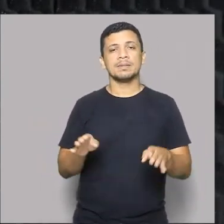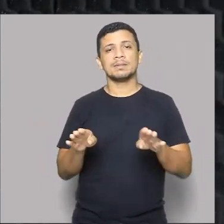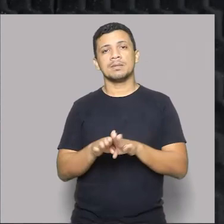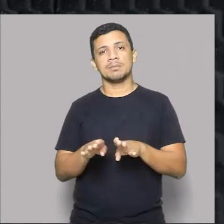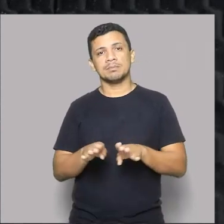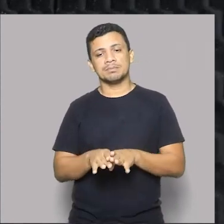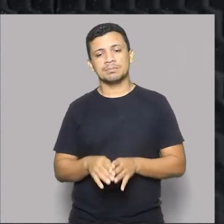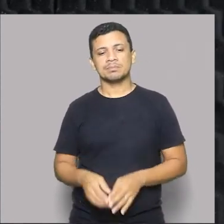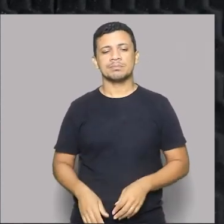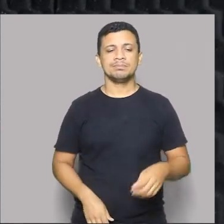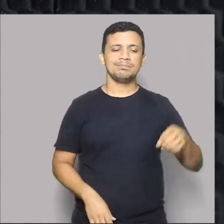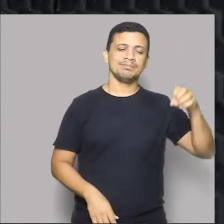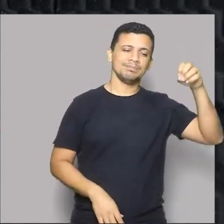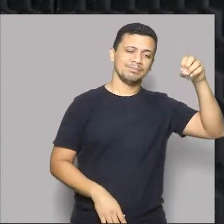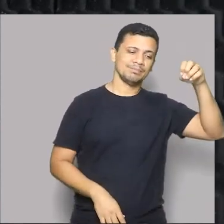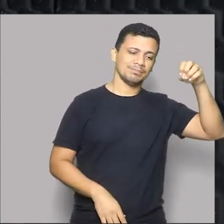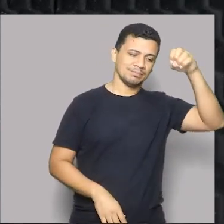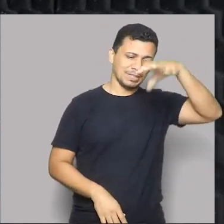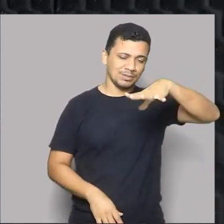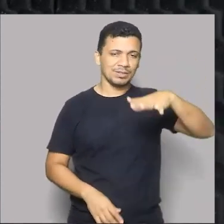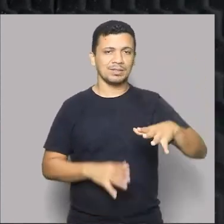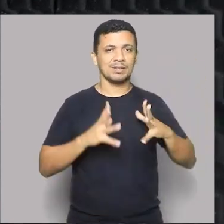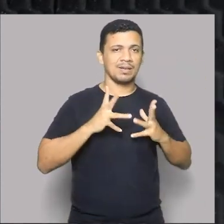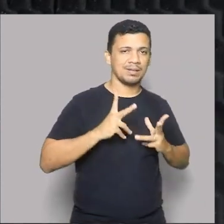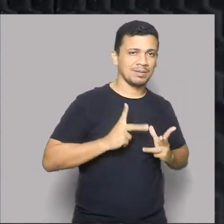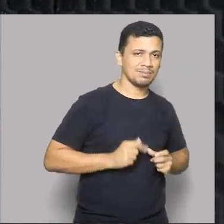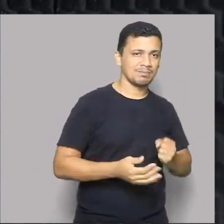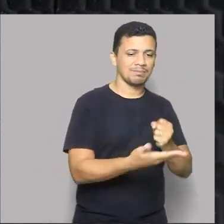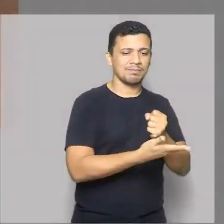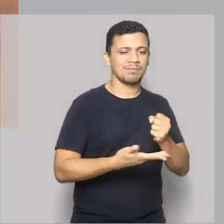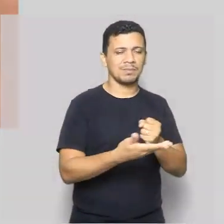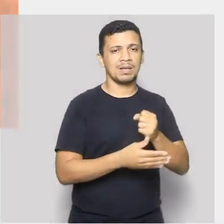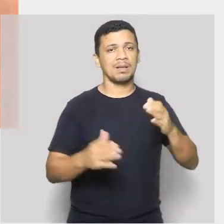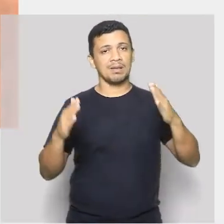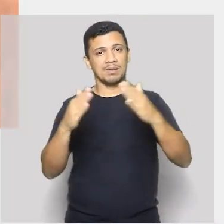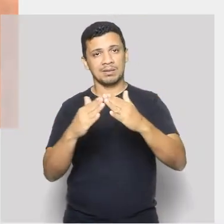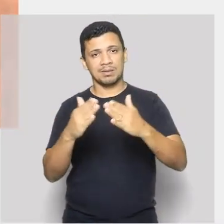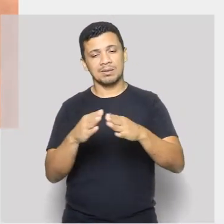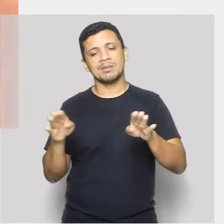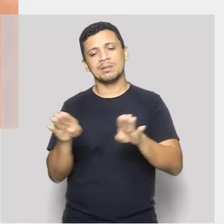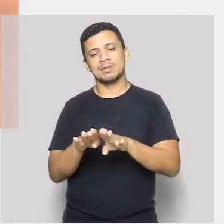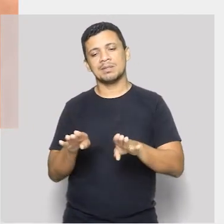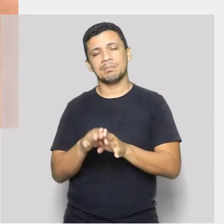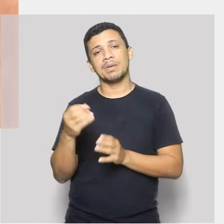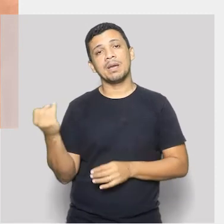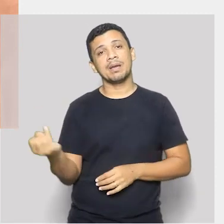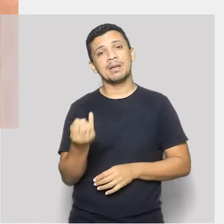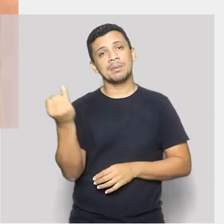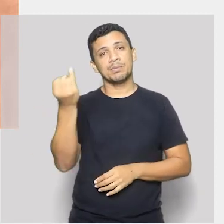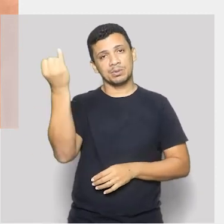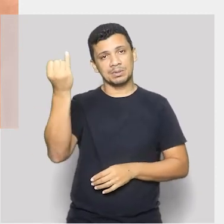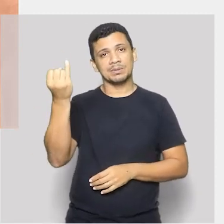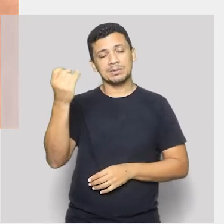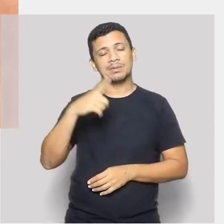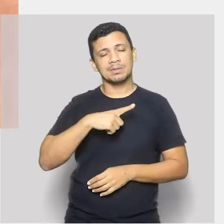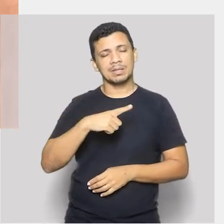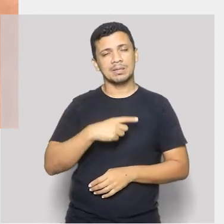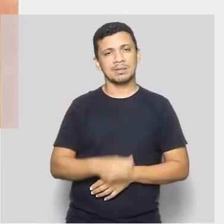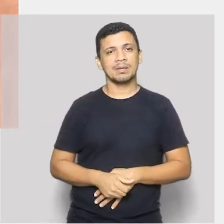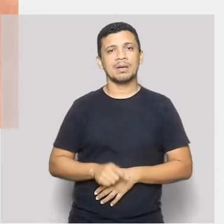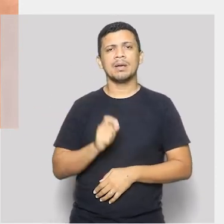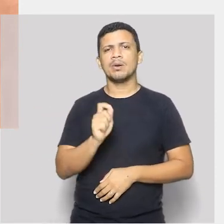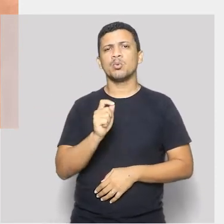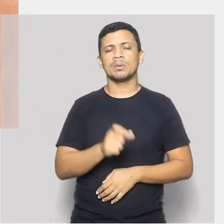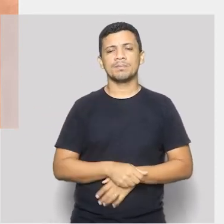básico, da energia, da moradia e da habitação, nós temos um outro serviço fundamental dentro do que a gente chama de infraestrutura urbana,